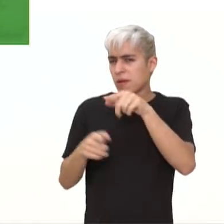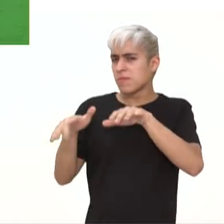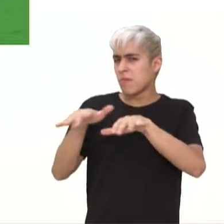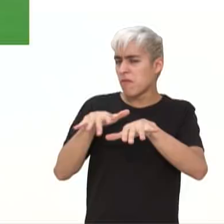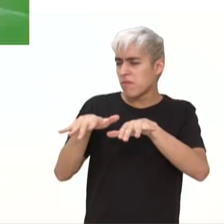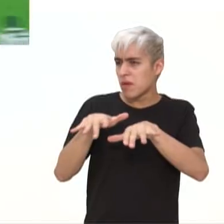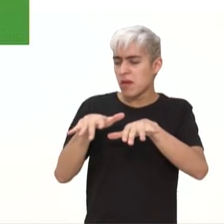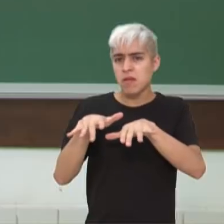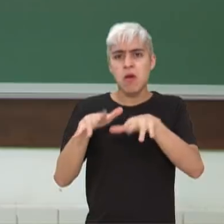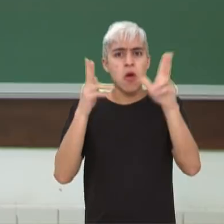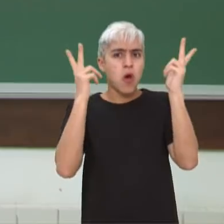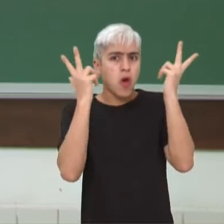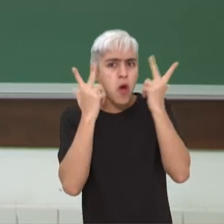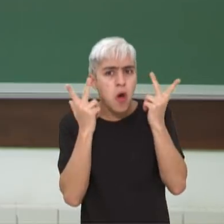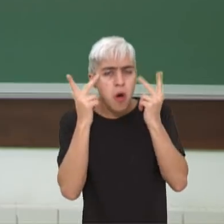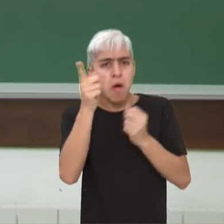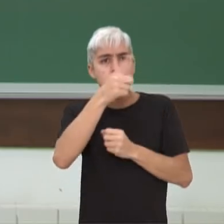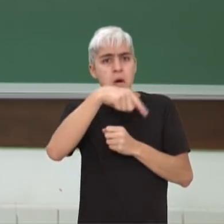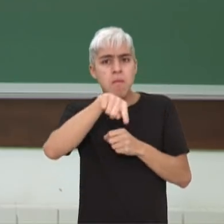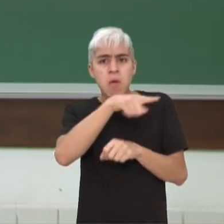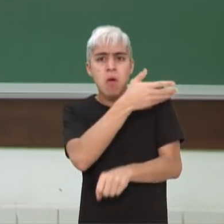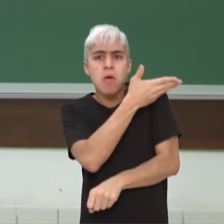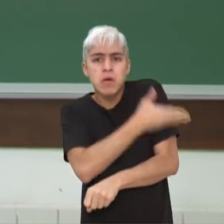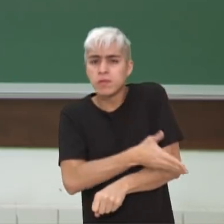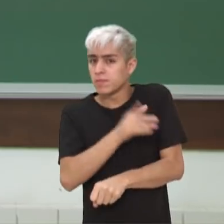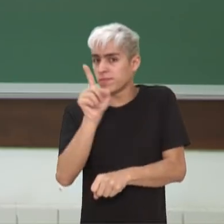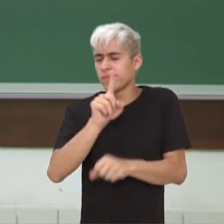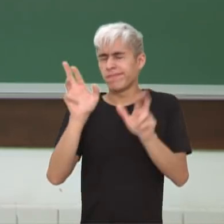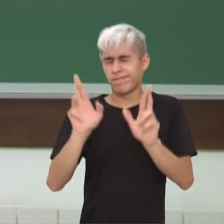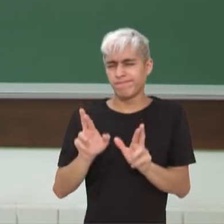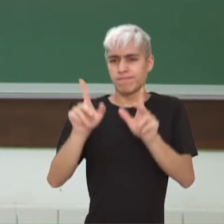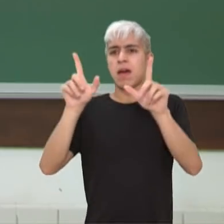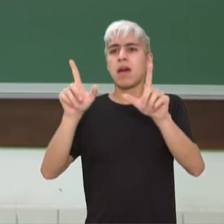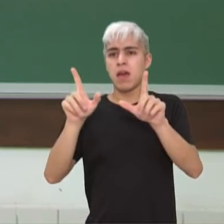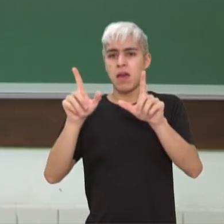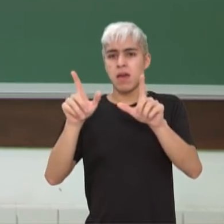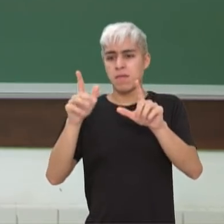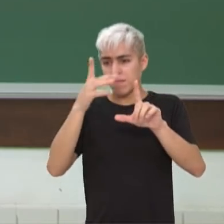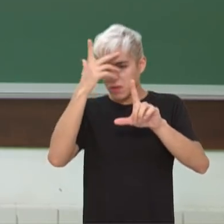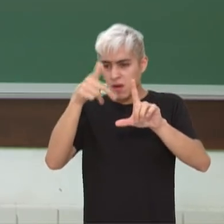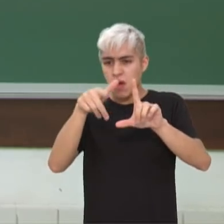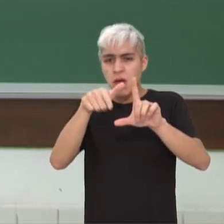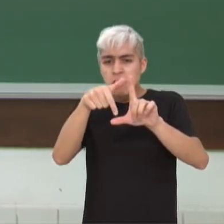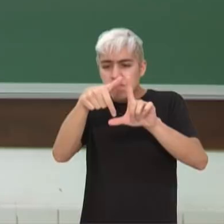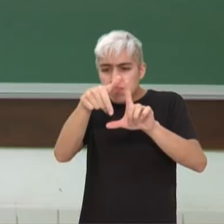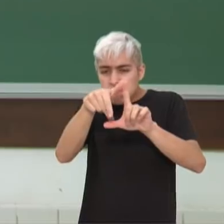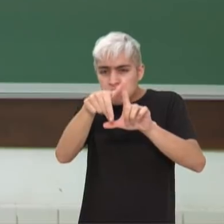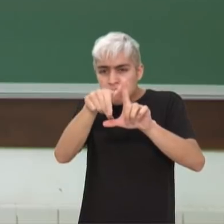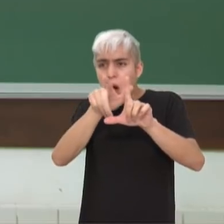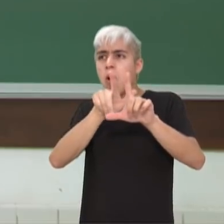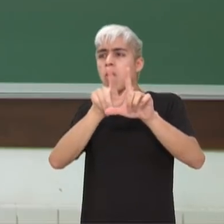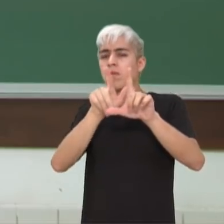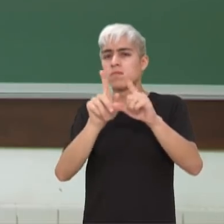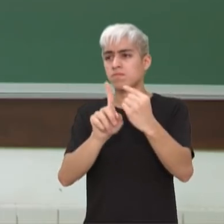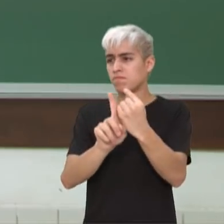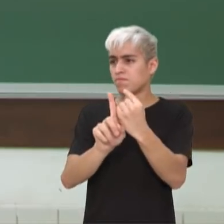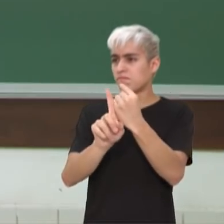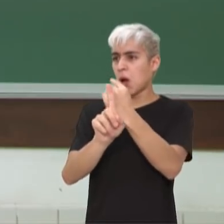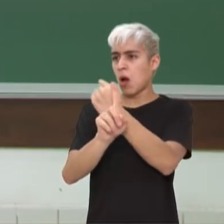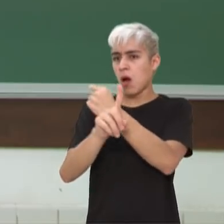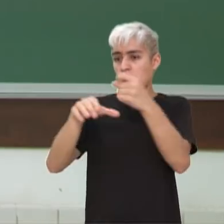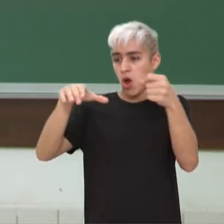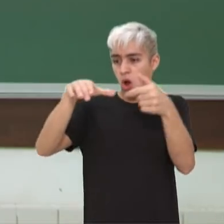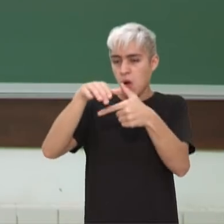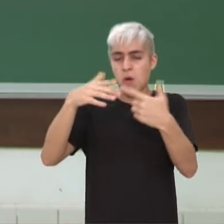ali dentro para os jogadores ali no esporte de futebol. Então são raríssimas vezes que nós conseguimos ver algum jogador marcar esse gol. E